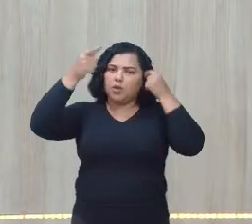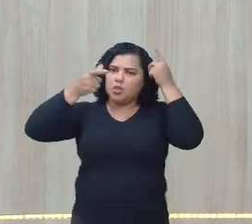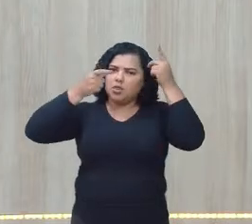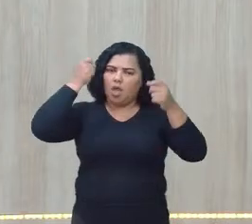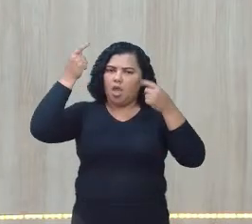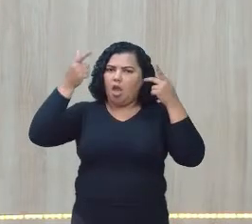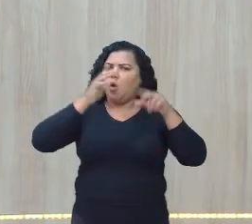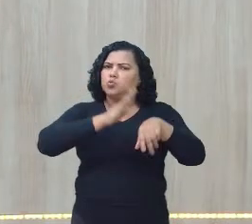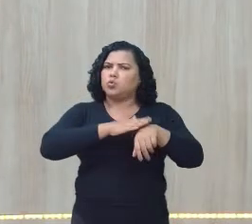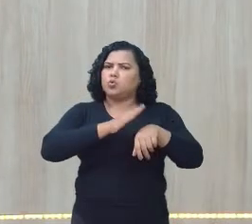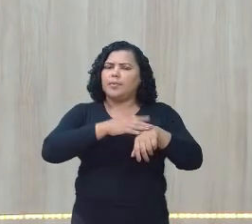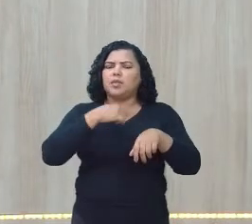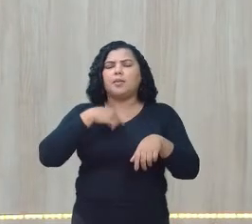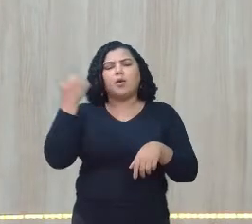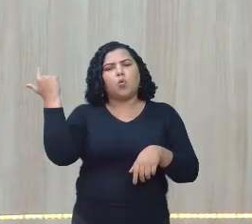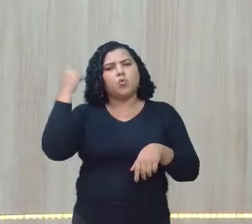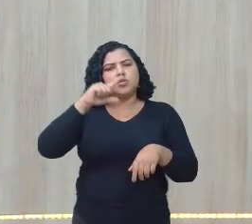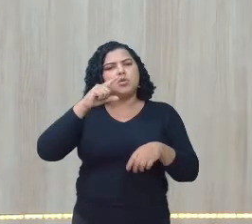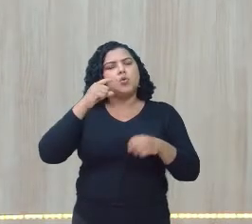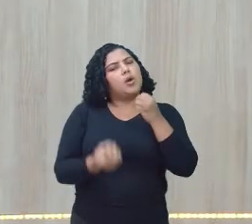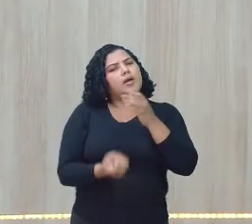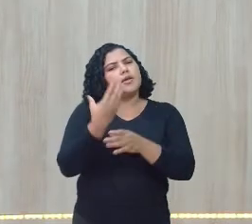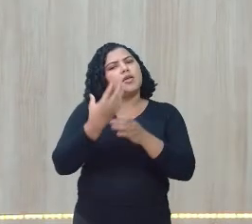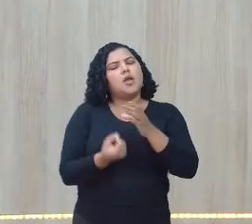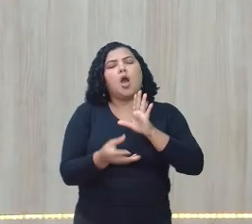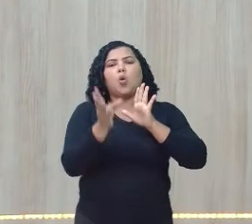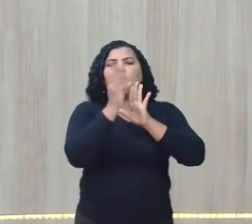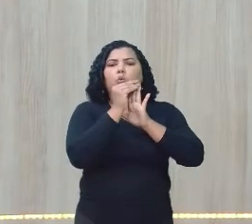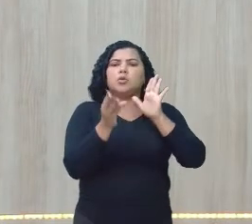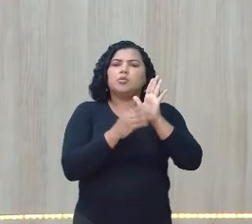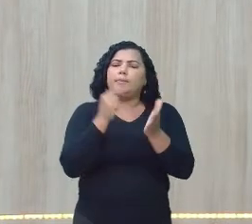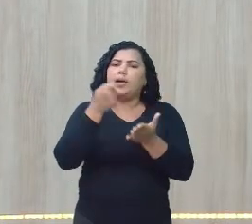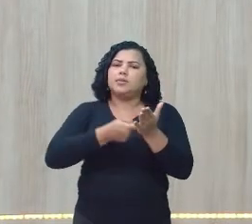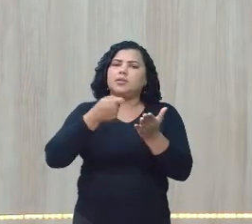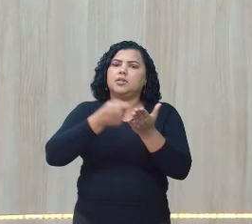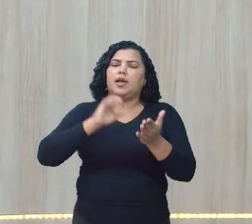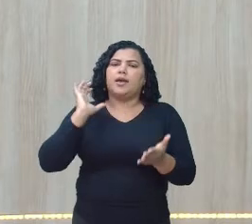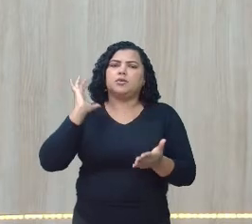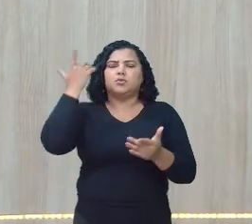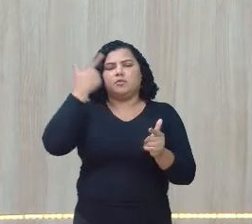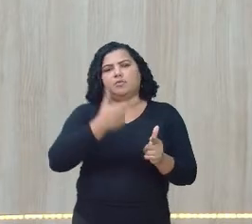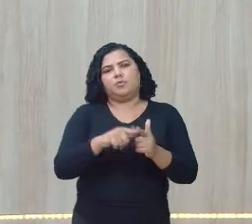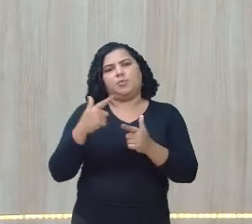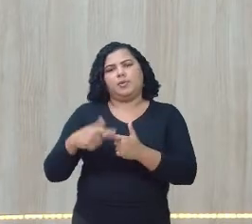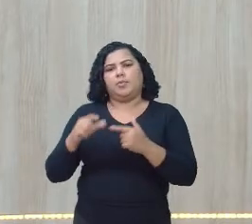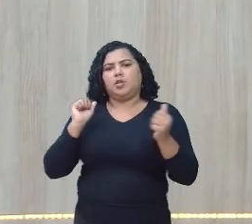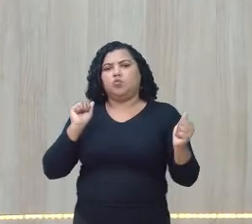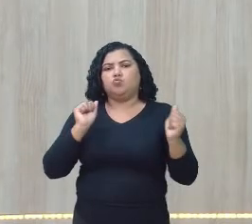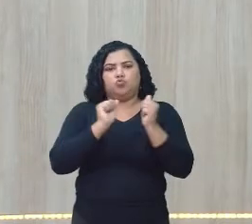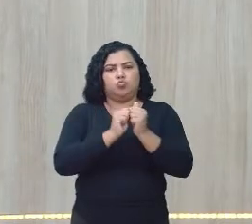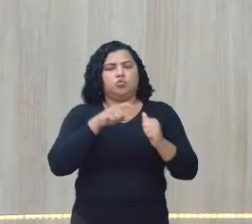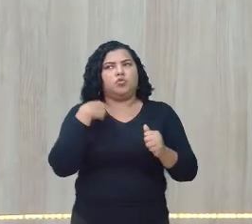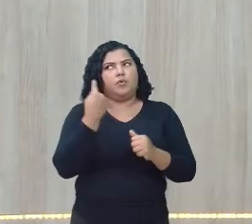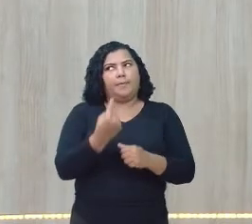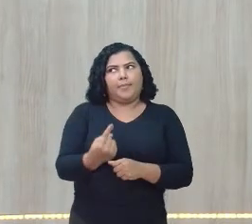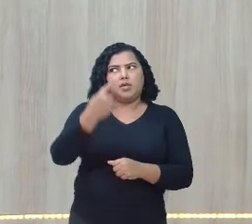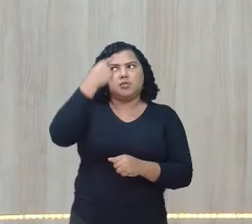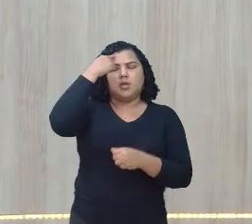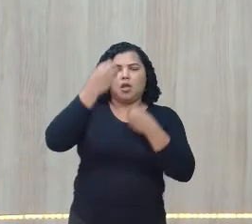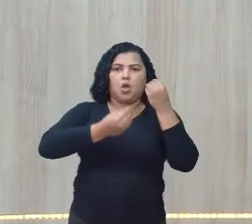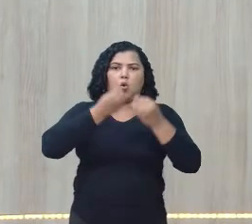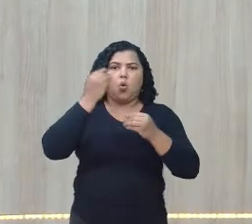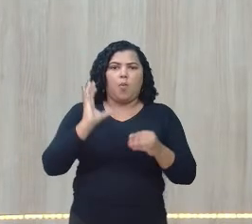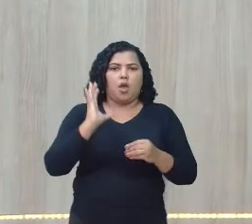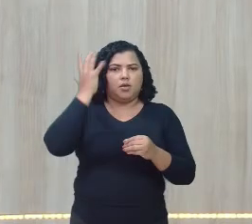autônomo, então eu consigo também produzir conteúdo para tentar resolver esse problema. Então, juntos aqui, vamos pensar em